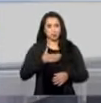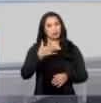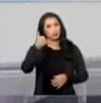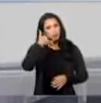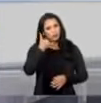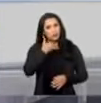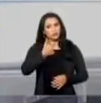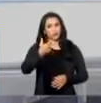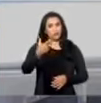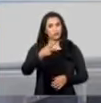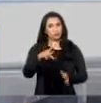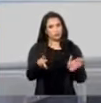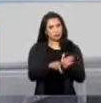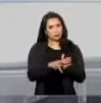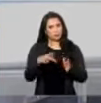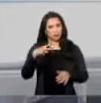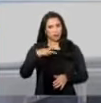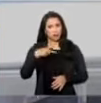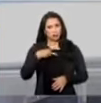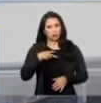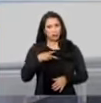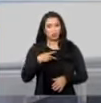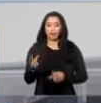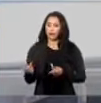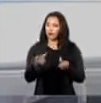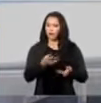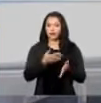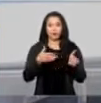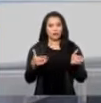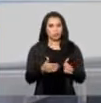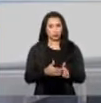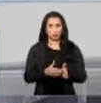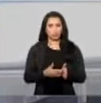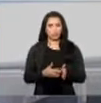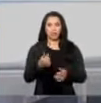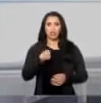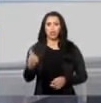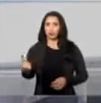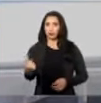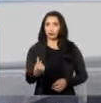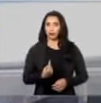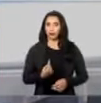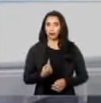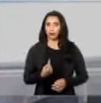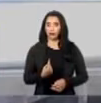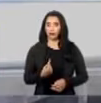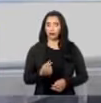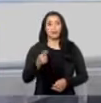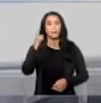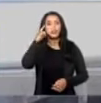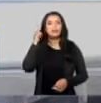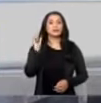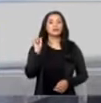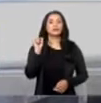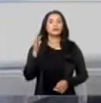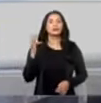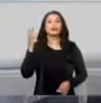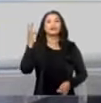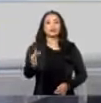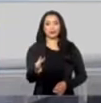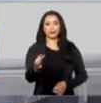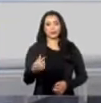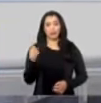quiserem ir ao próximo conselho estão convidados. Eu vim aqui para fazer uma palavra de futuro, e nós